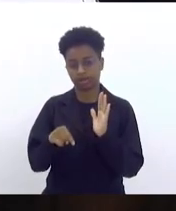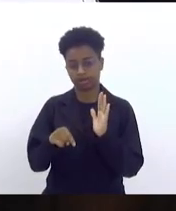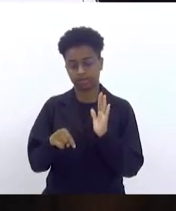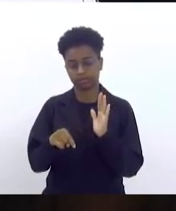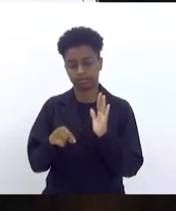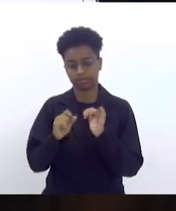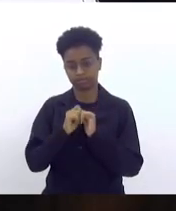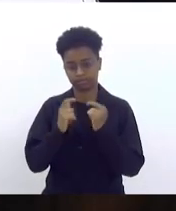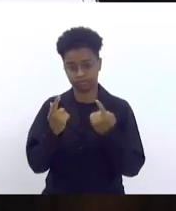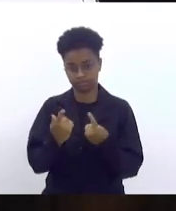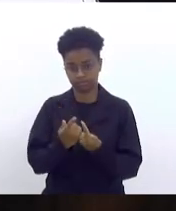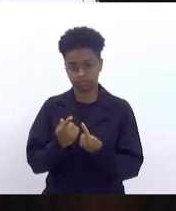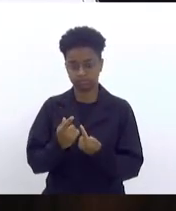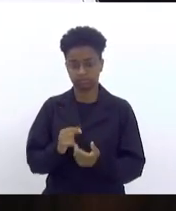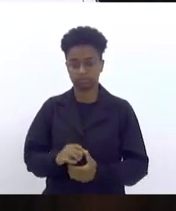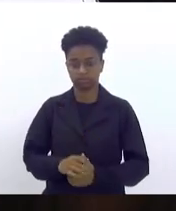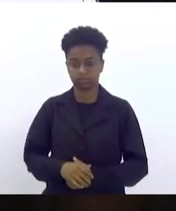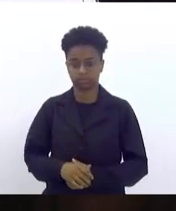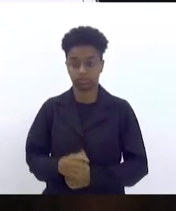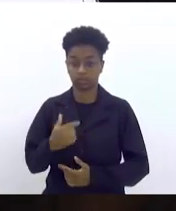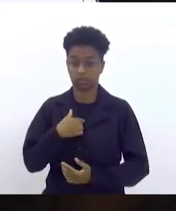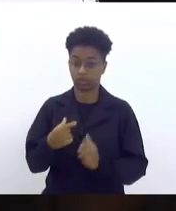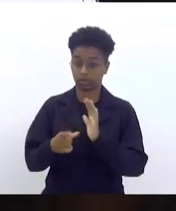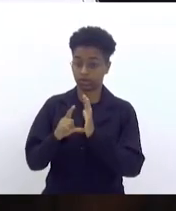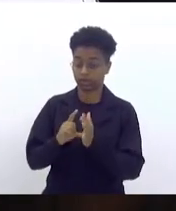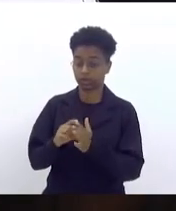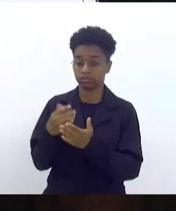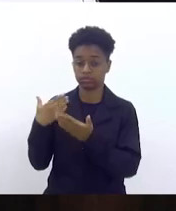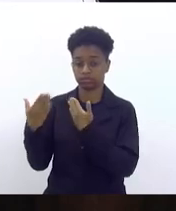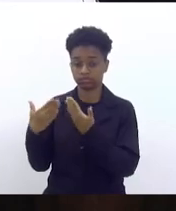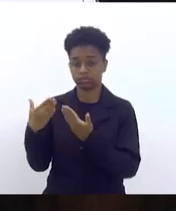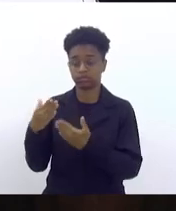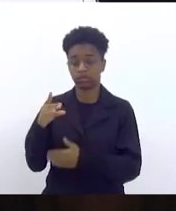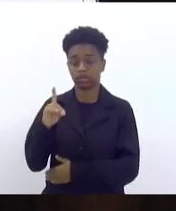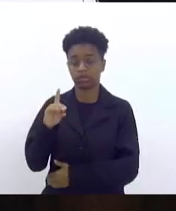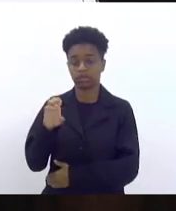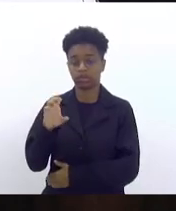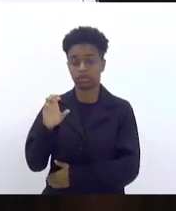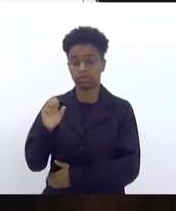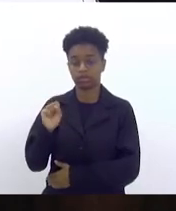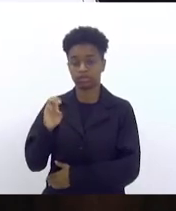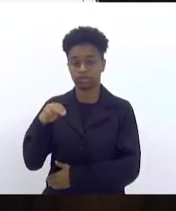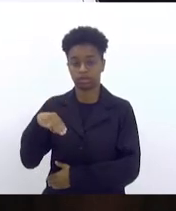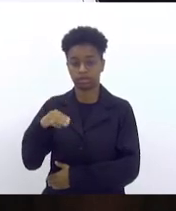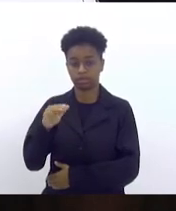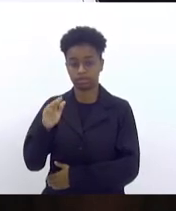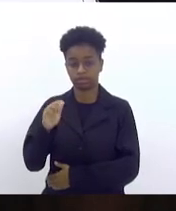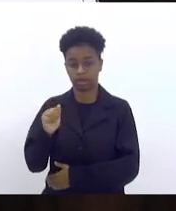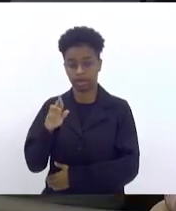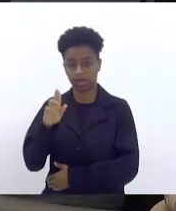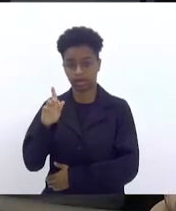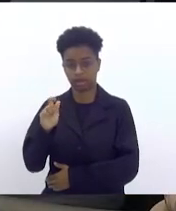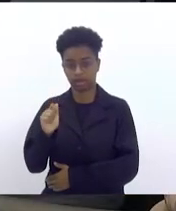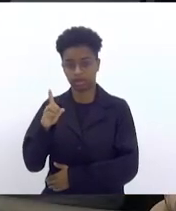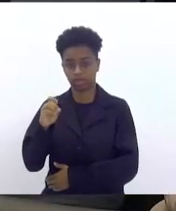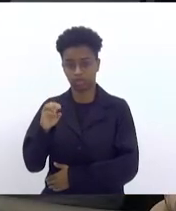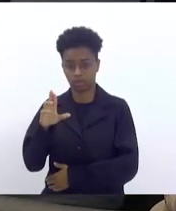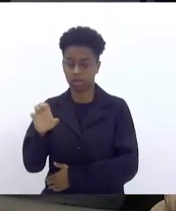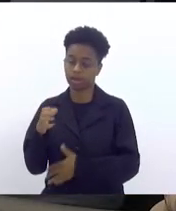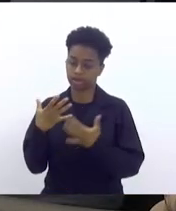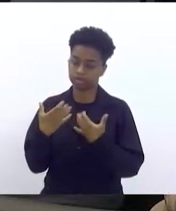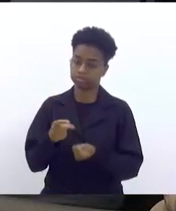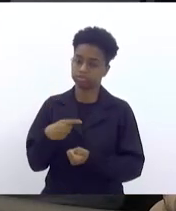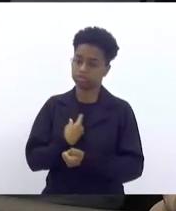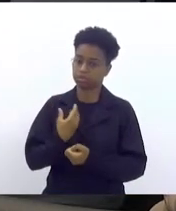é que nós possamos aqui eu ainda pouco falava que é o telefone com a desembargadora Regina Lúcia Passos tem nos recebido muito bem no tribunal de justiça